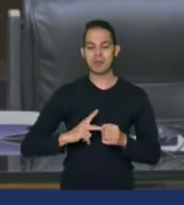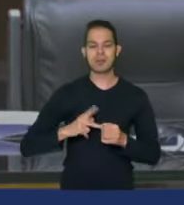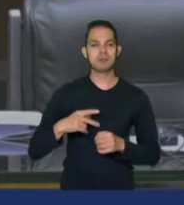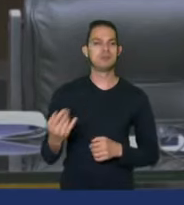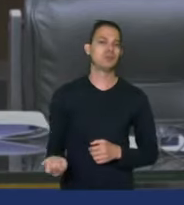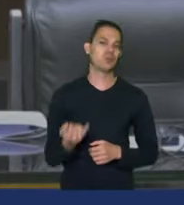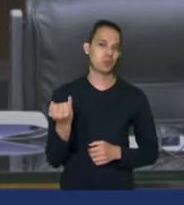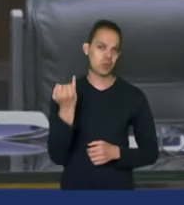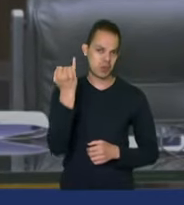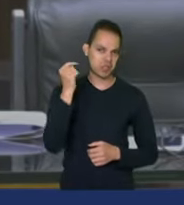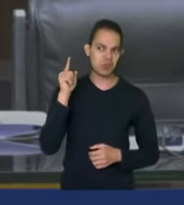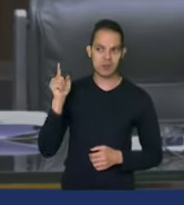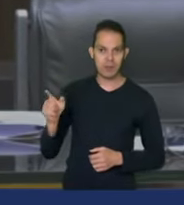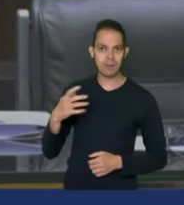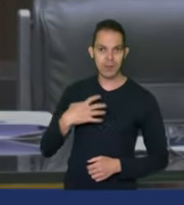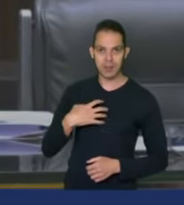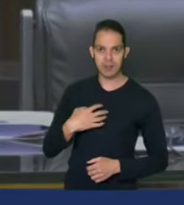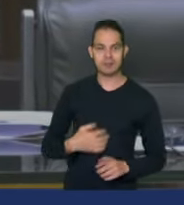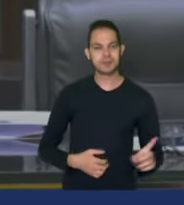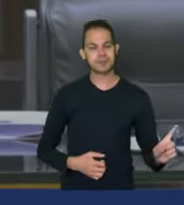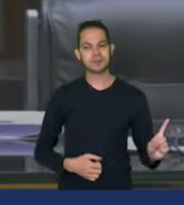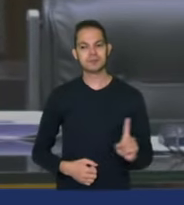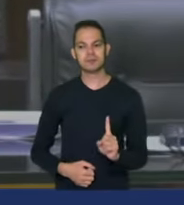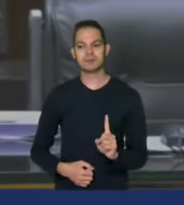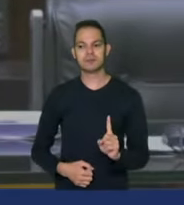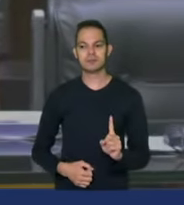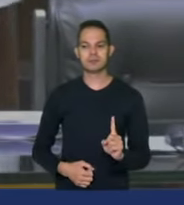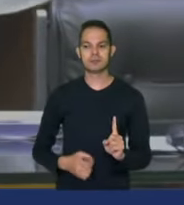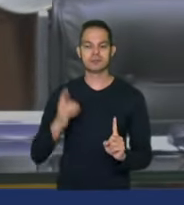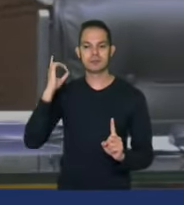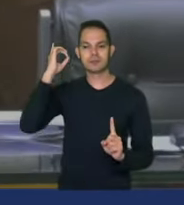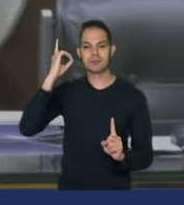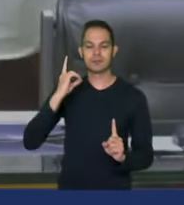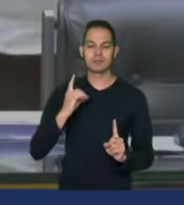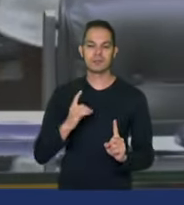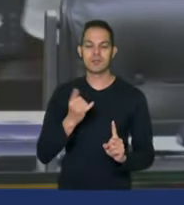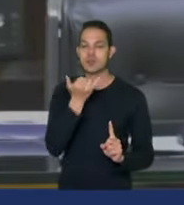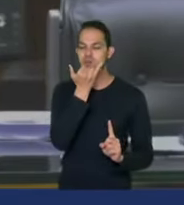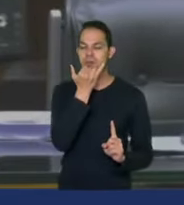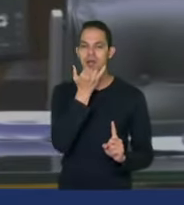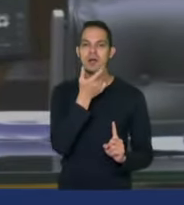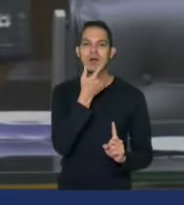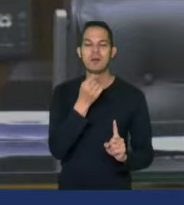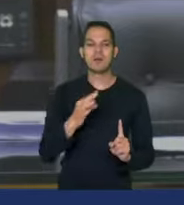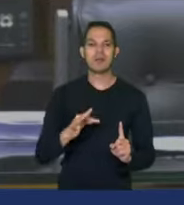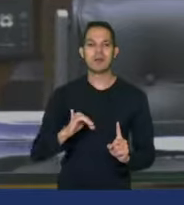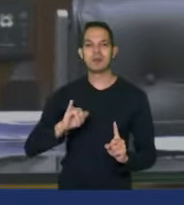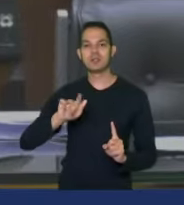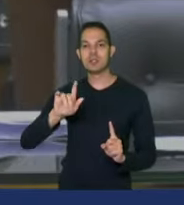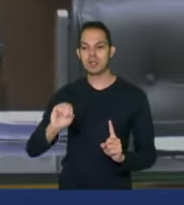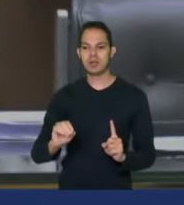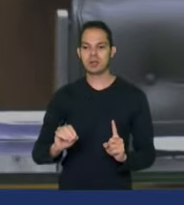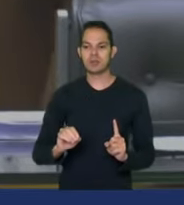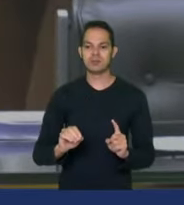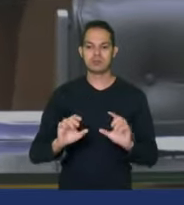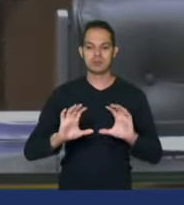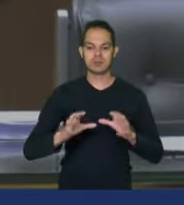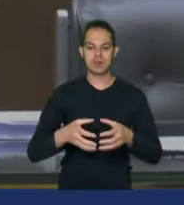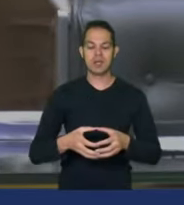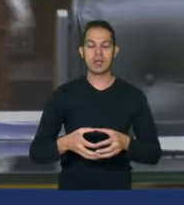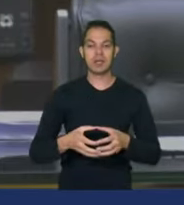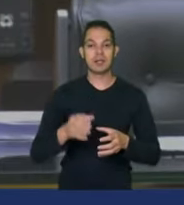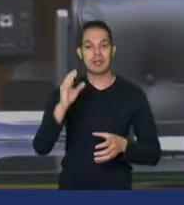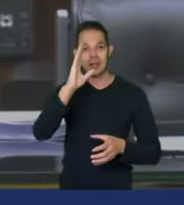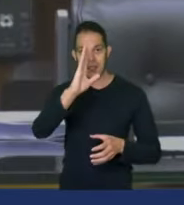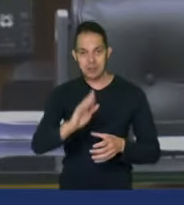estado. Vamos ouvir Tiago Bittencourt Vergara, da Federação Nacional dos Trabalhadores em